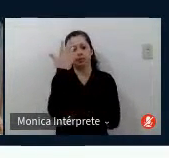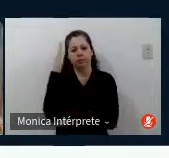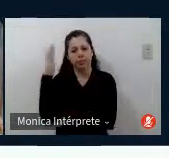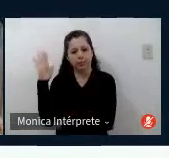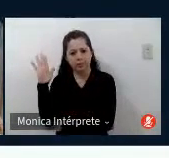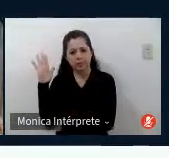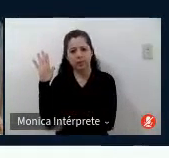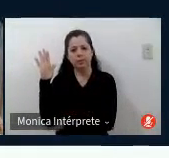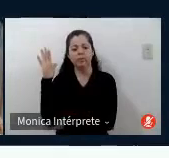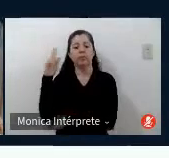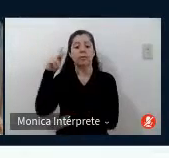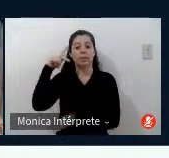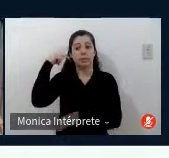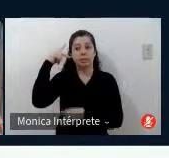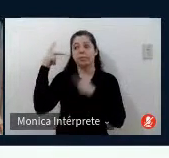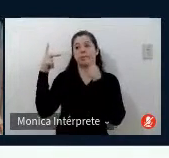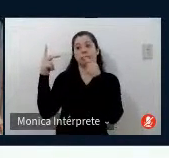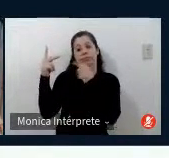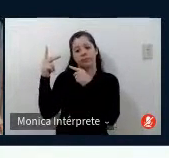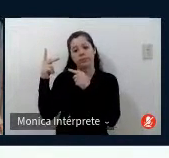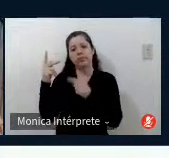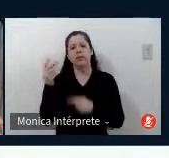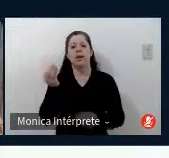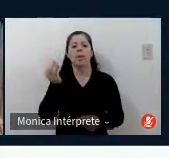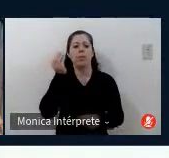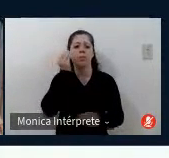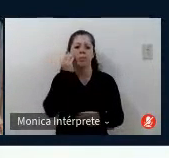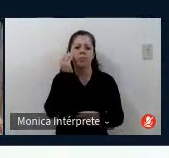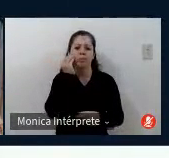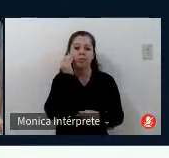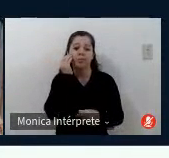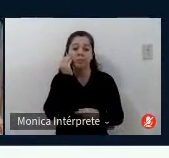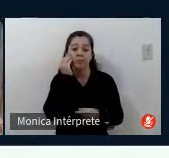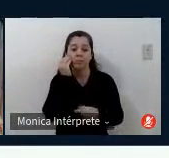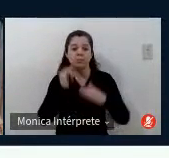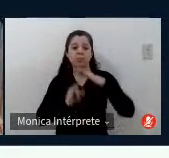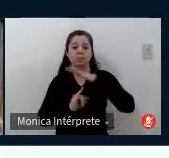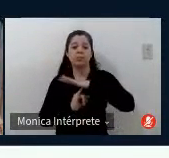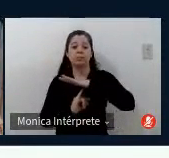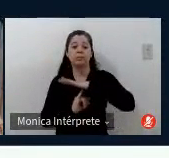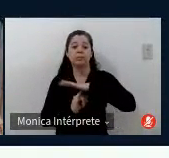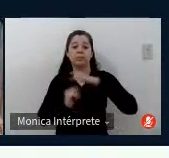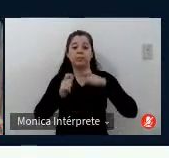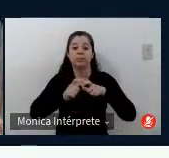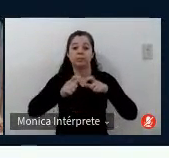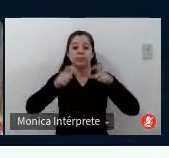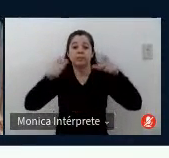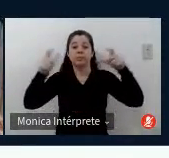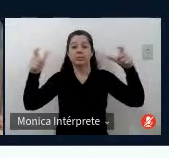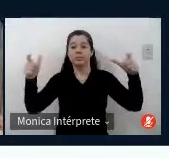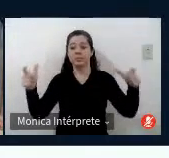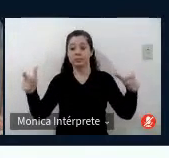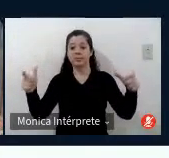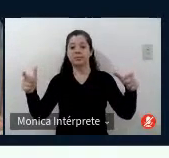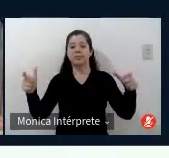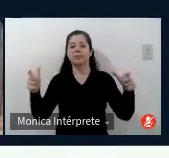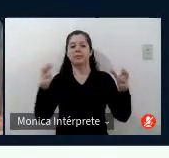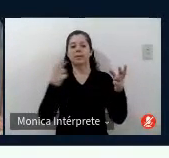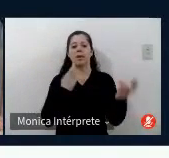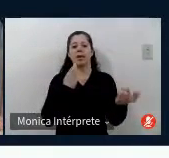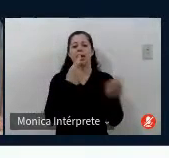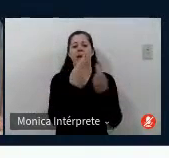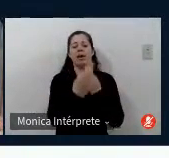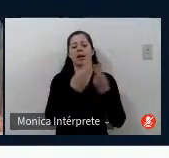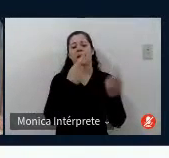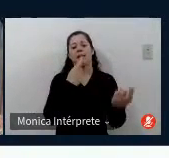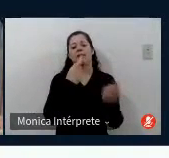ela vai oportunizar a instituição a ampliar essa relação dialógica com as suas comunidades e com os territórios onde